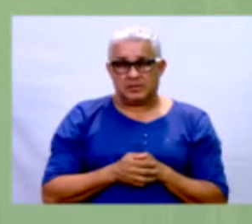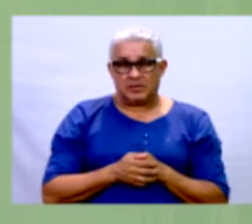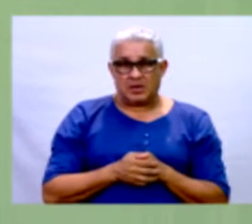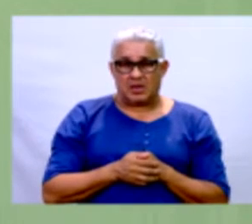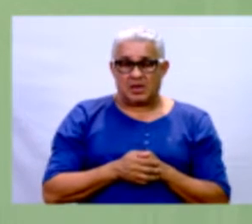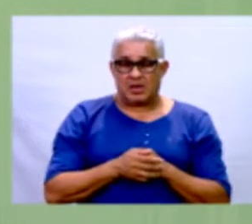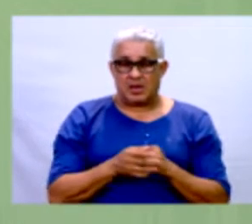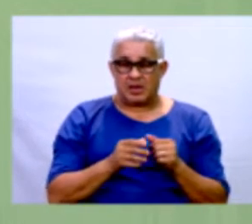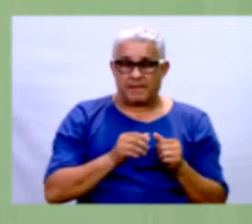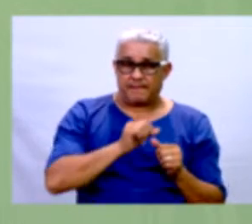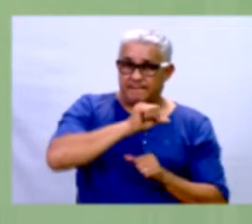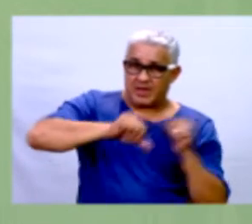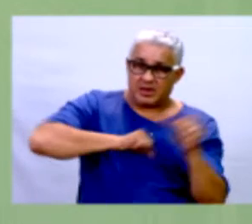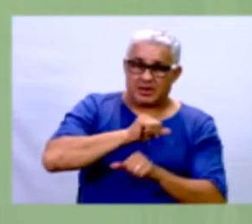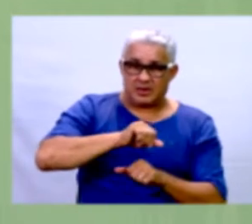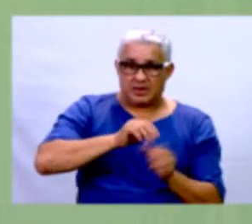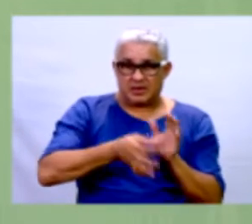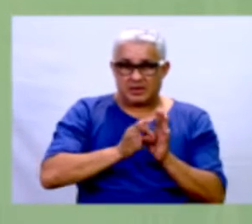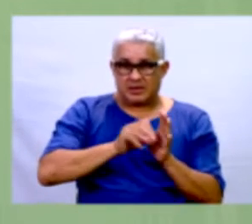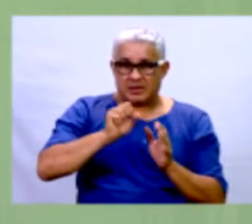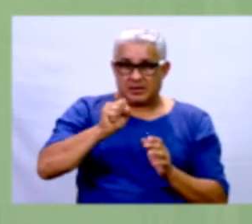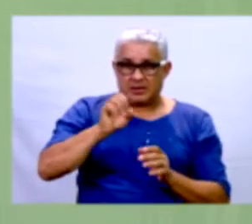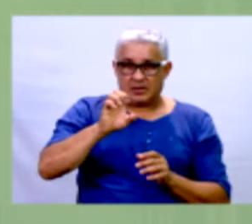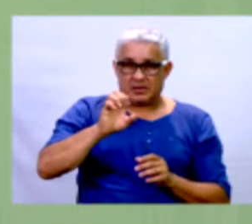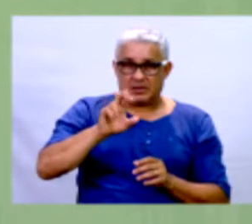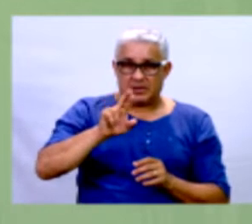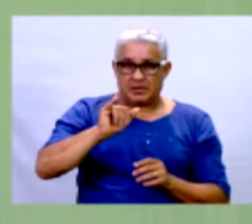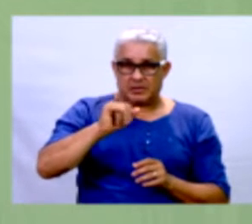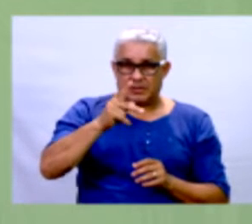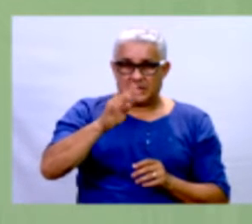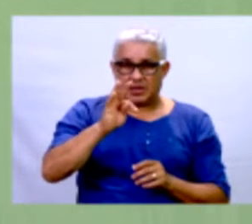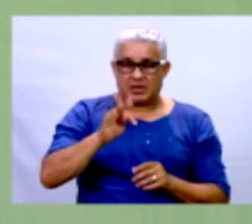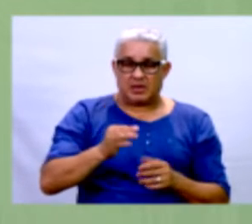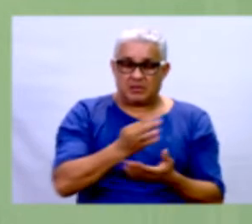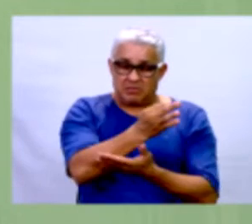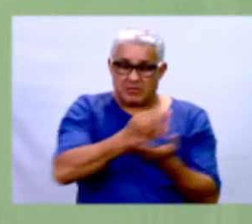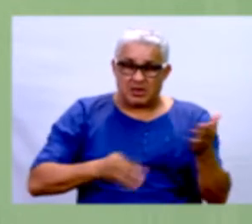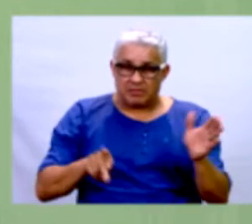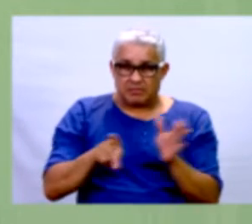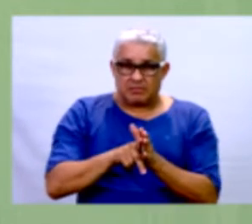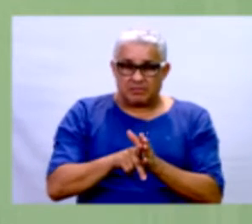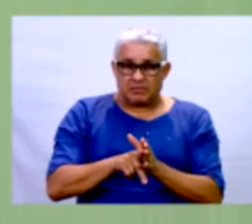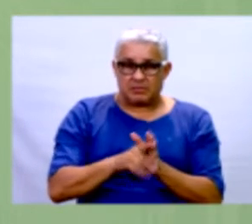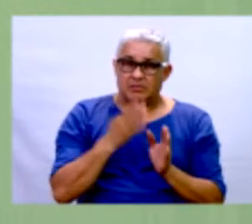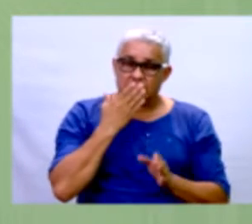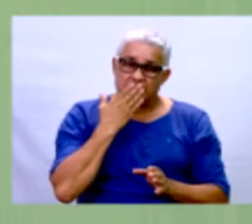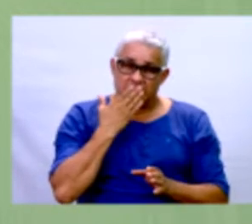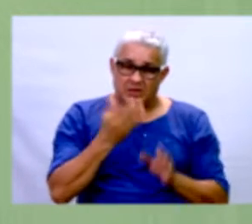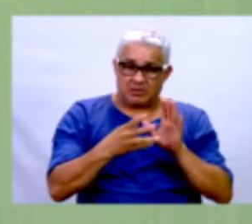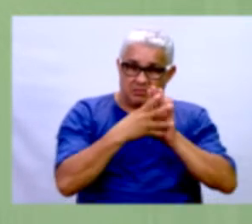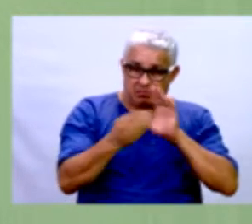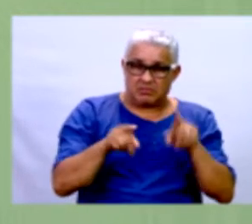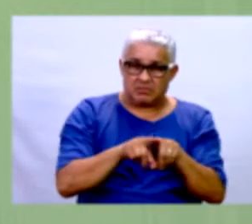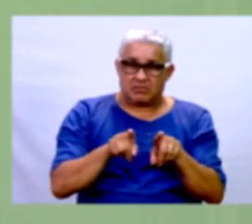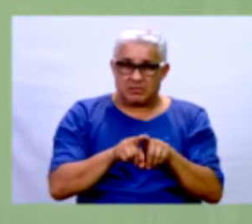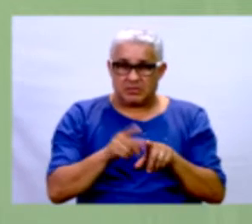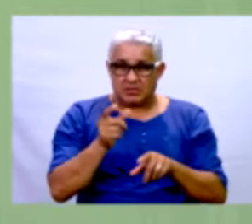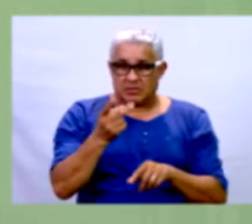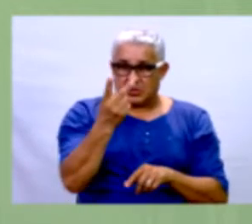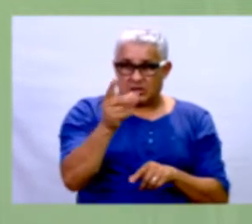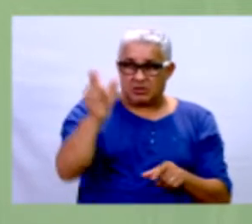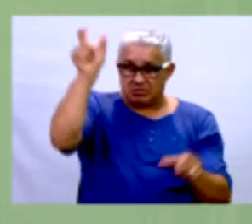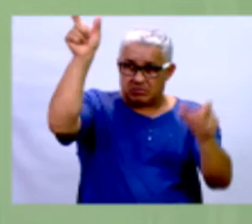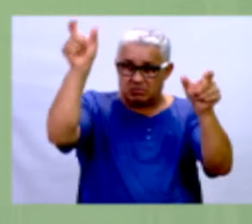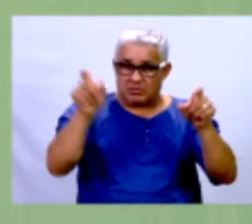JavaScript Object Notation, né, que é um formato de texto utilizado para a transferência das informações entre dois agentes, né, sendo